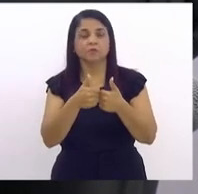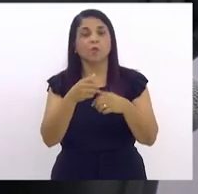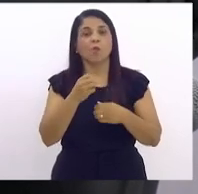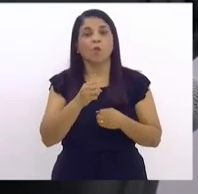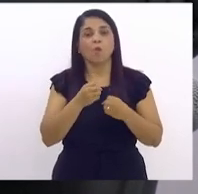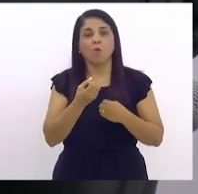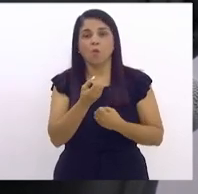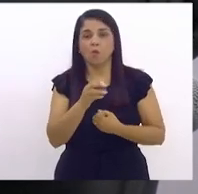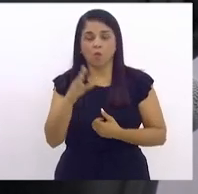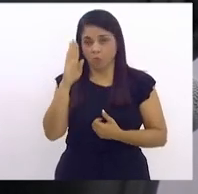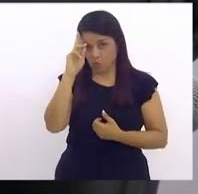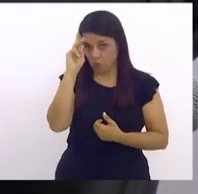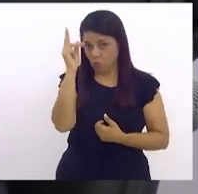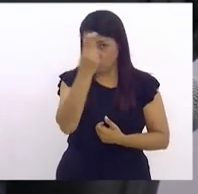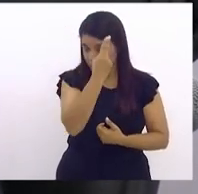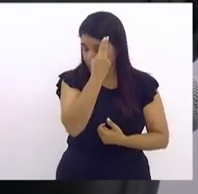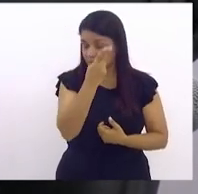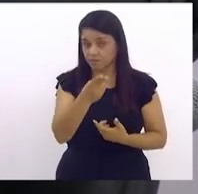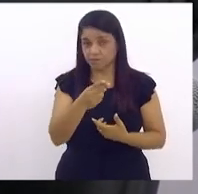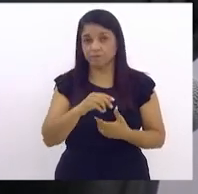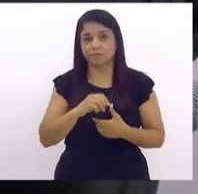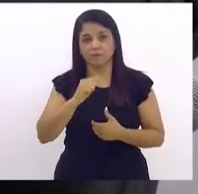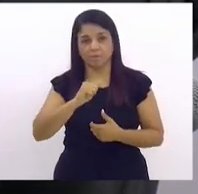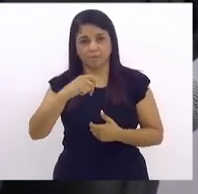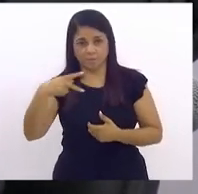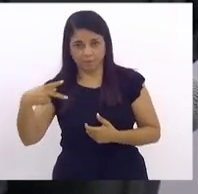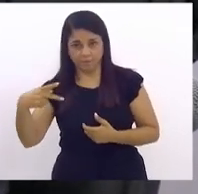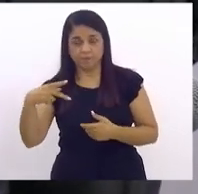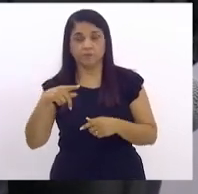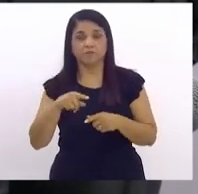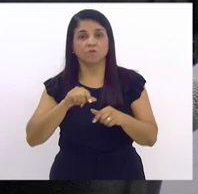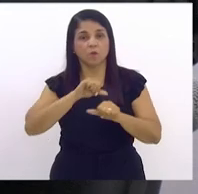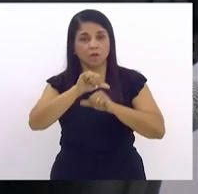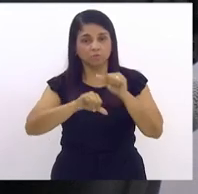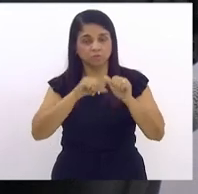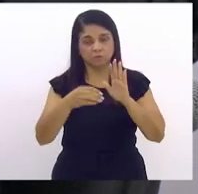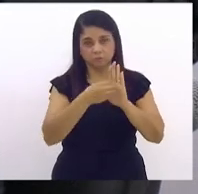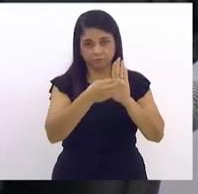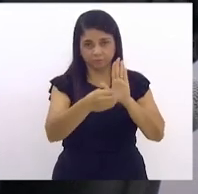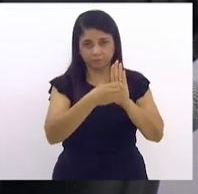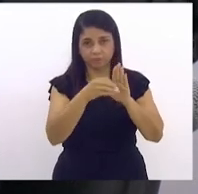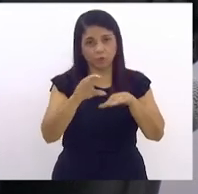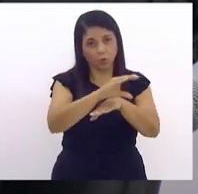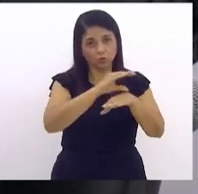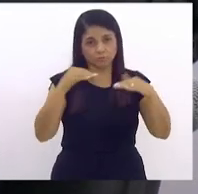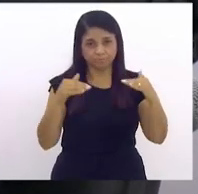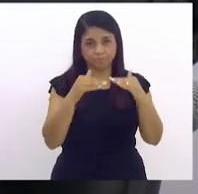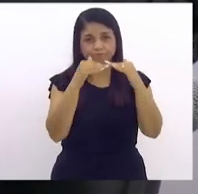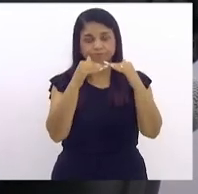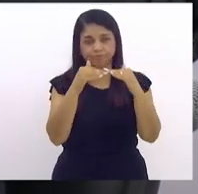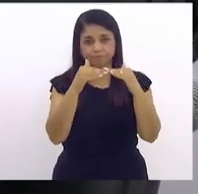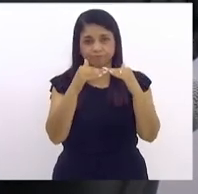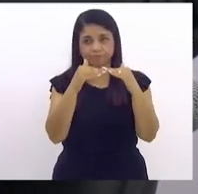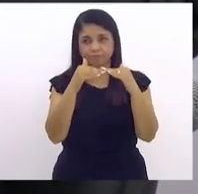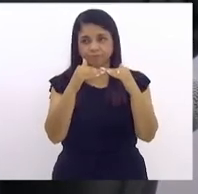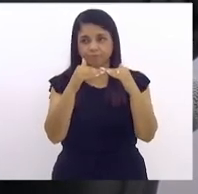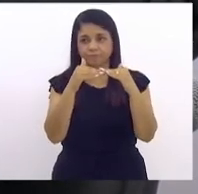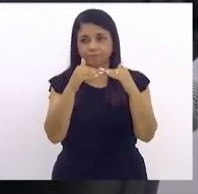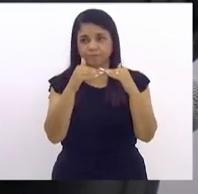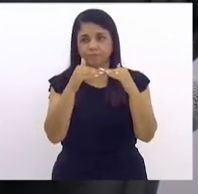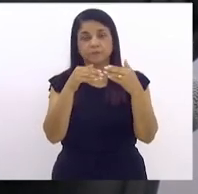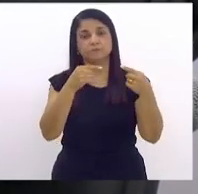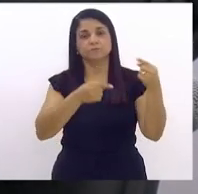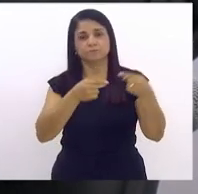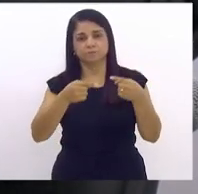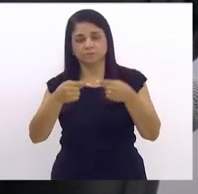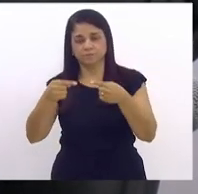aplicativos. Na verdade, o parecer foi alterado para constitucionalidade. Então, em